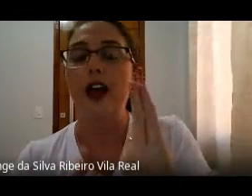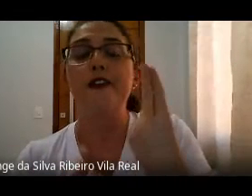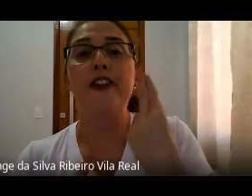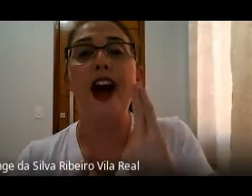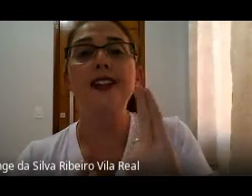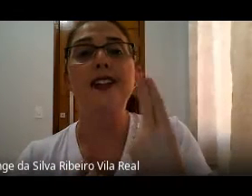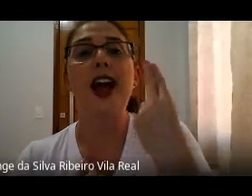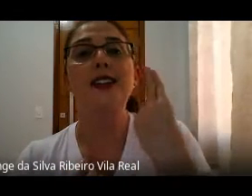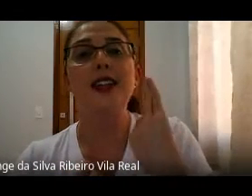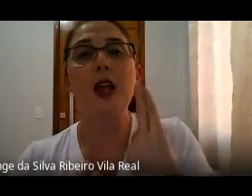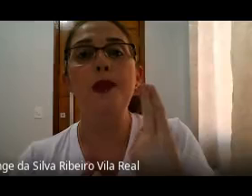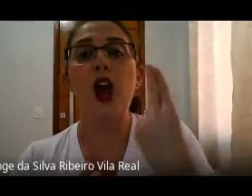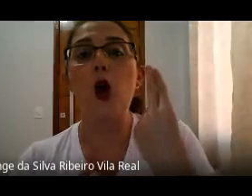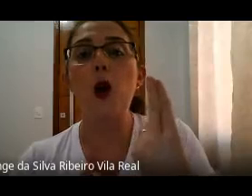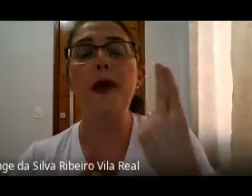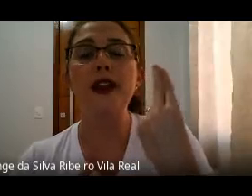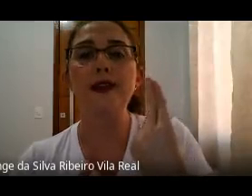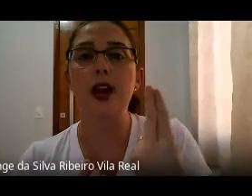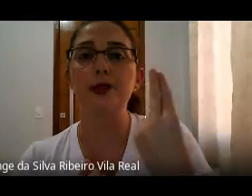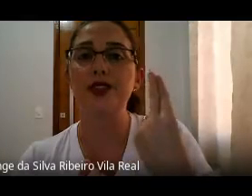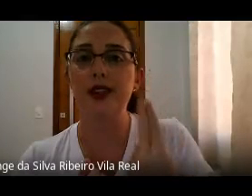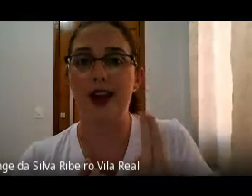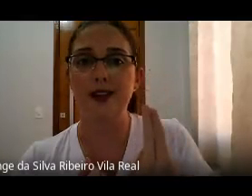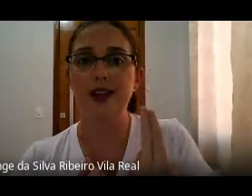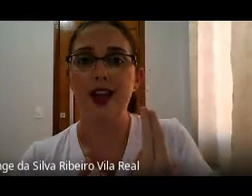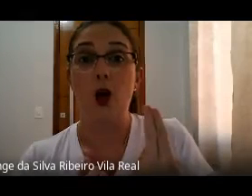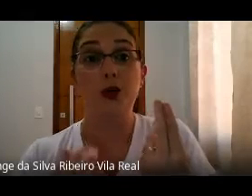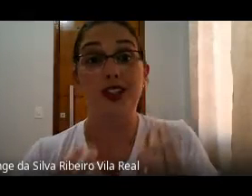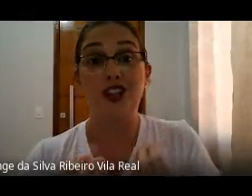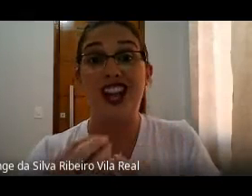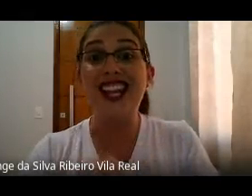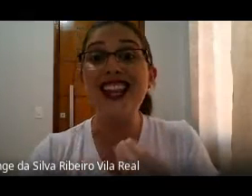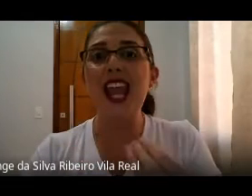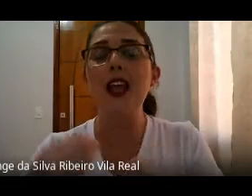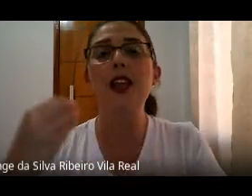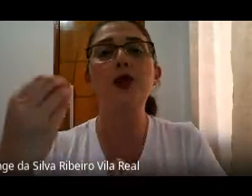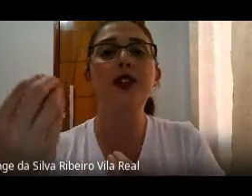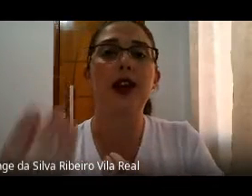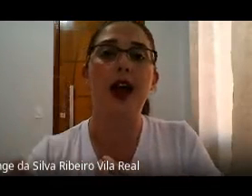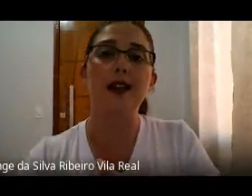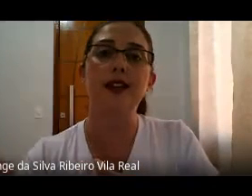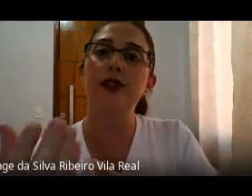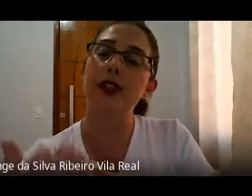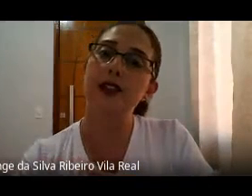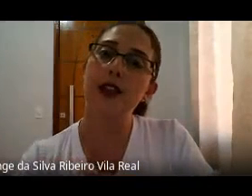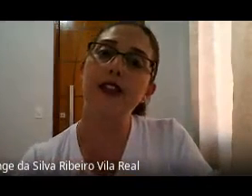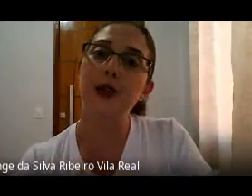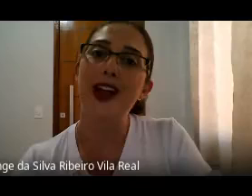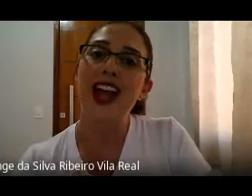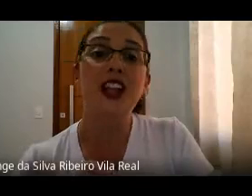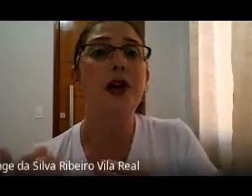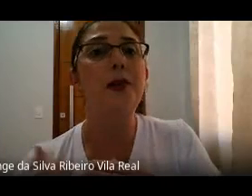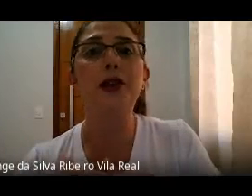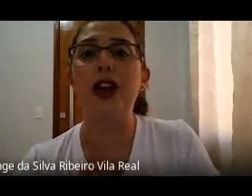Segunda, faça sempre a compreensão dos sinais, ou seja, entenda os sinais que você está